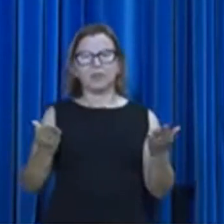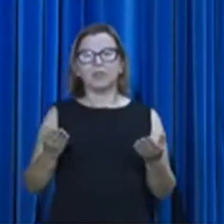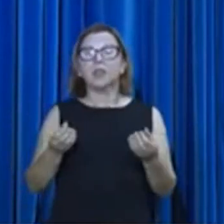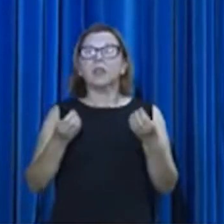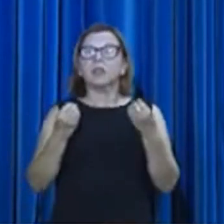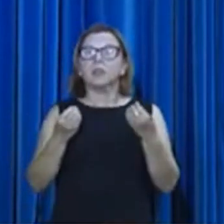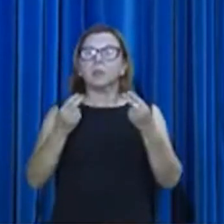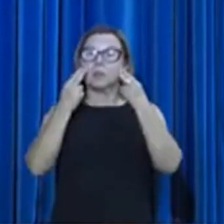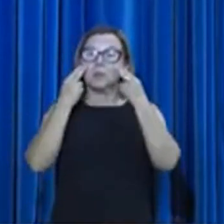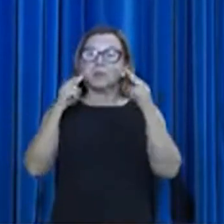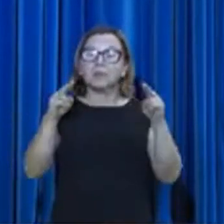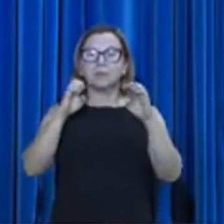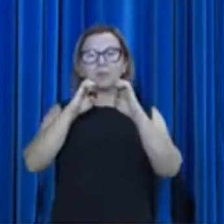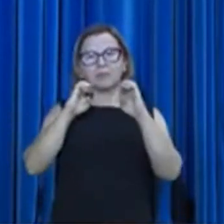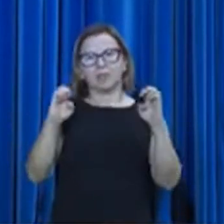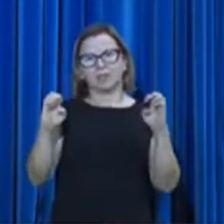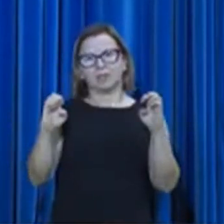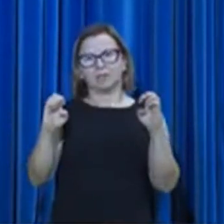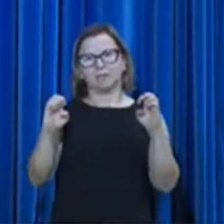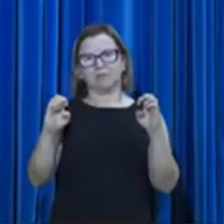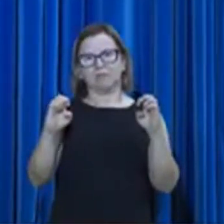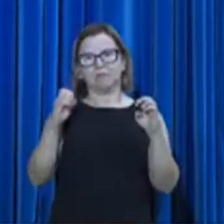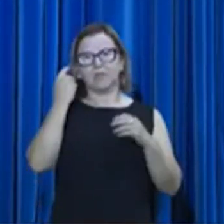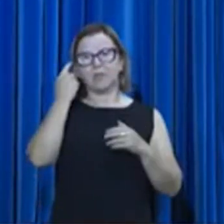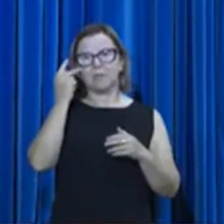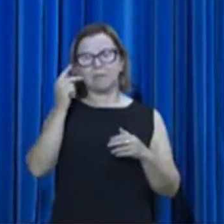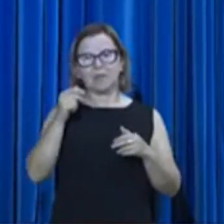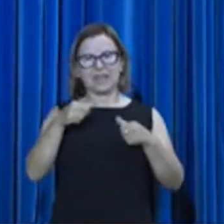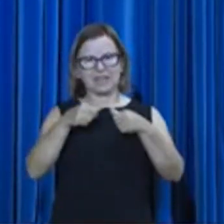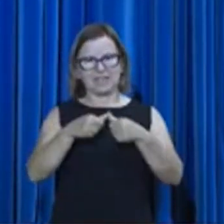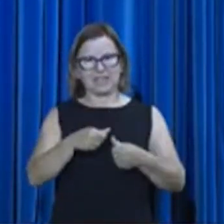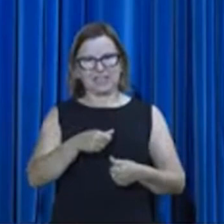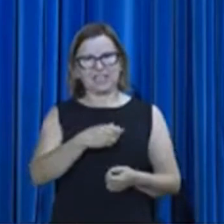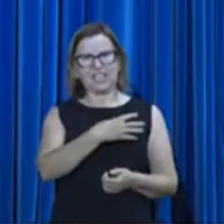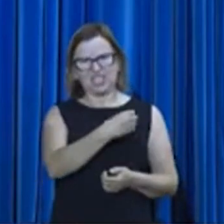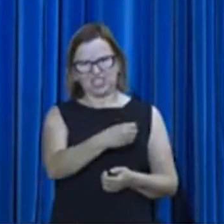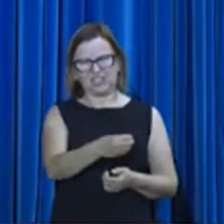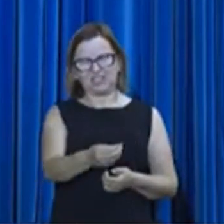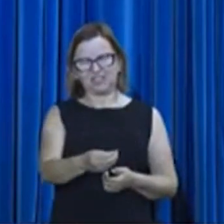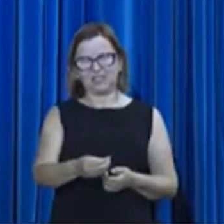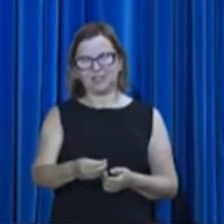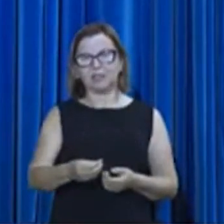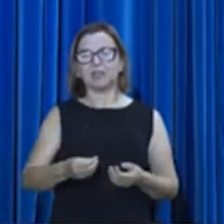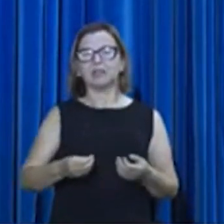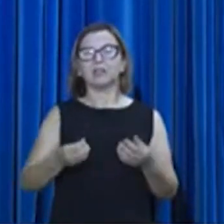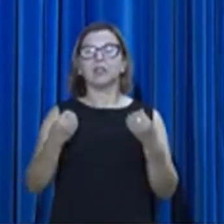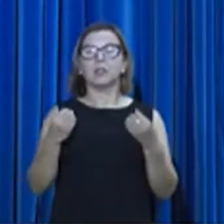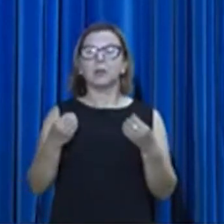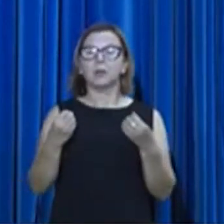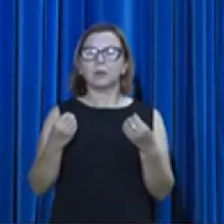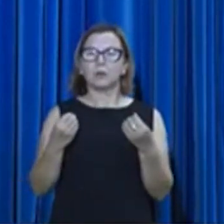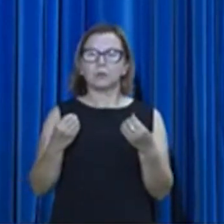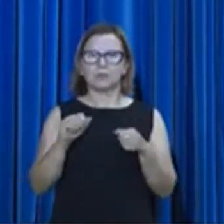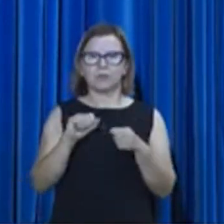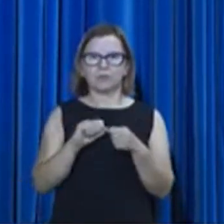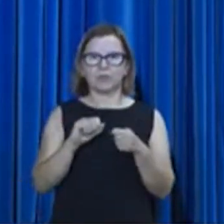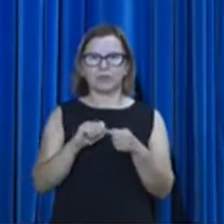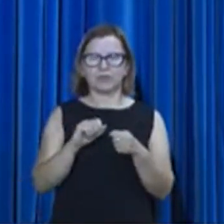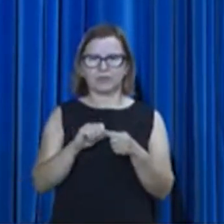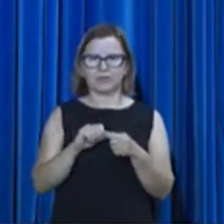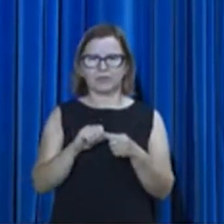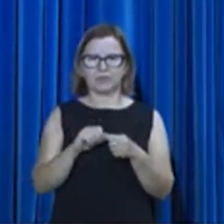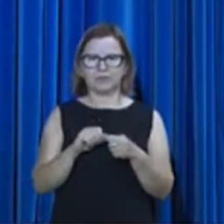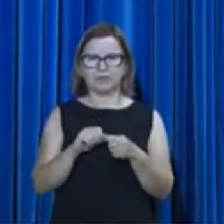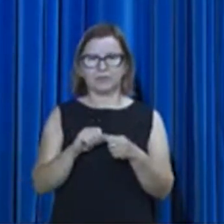testemunhar do Evangelho para a nossa geração? Como nós também lidarmos com a